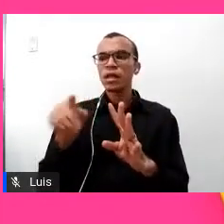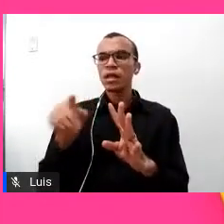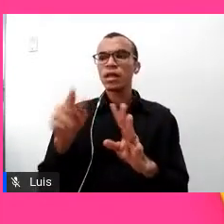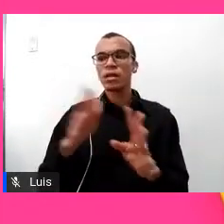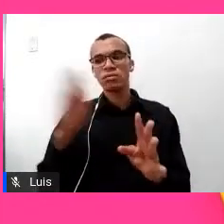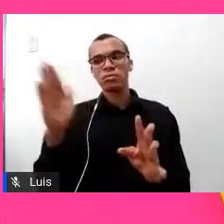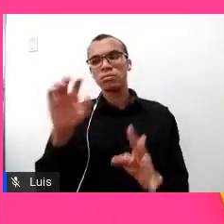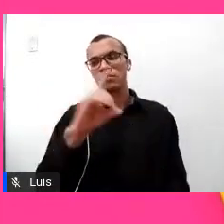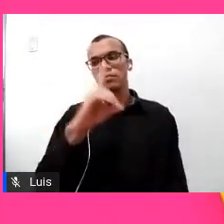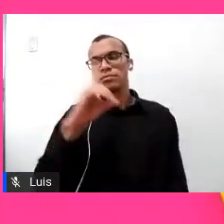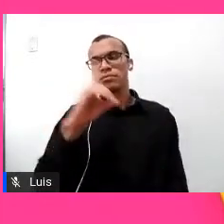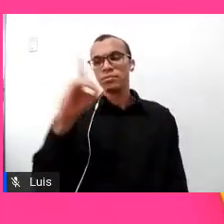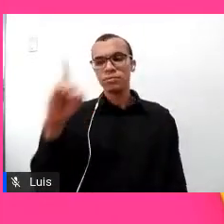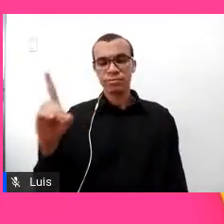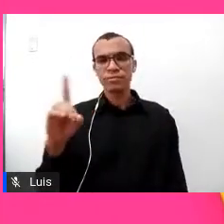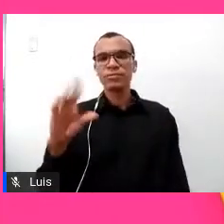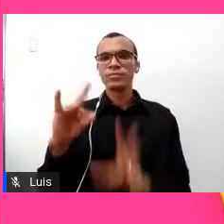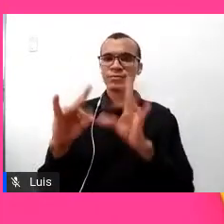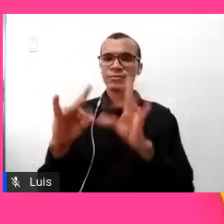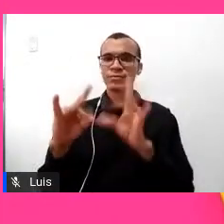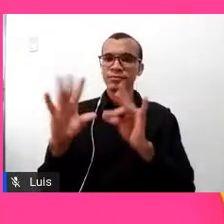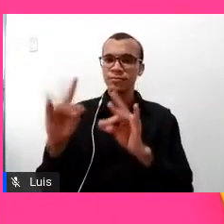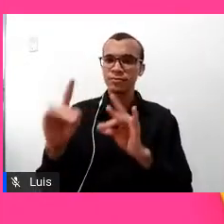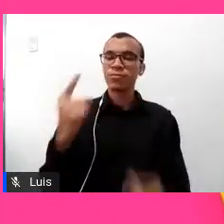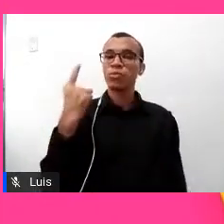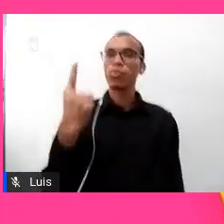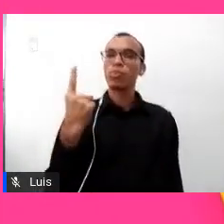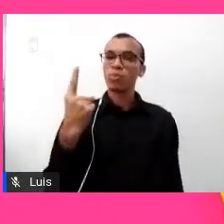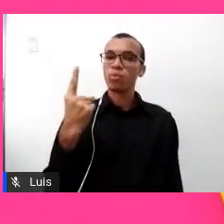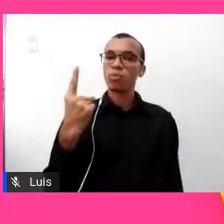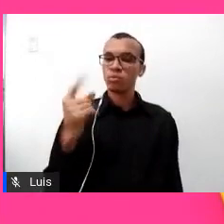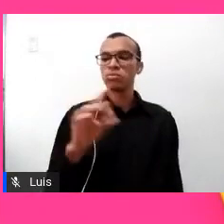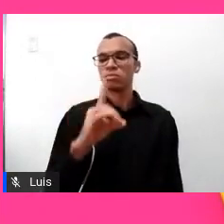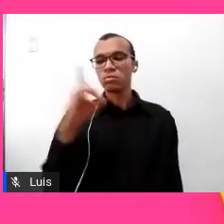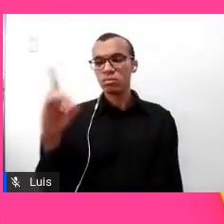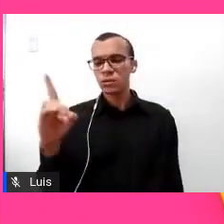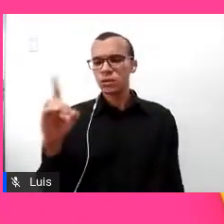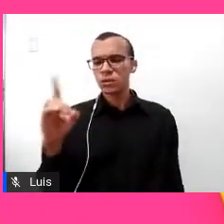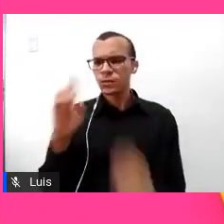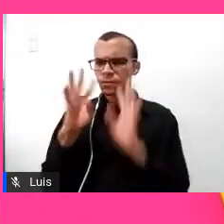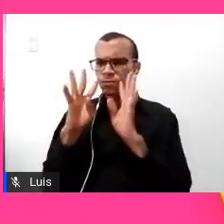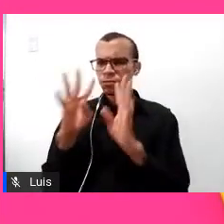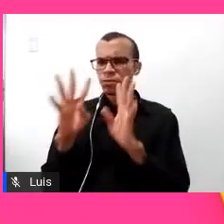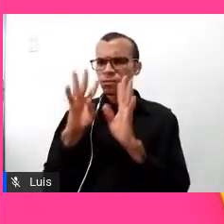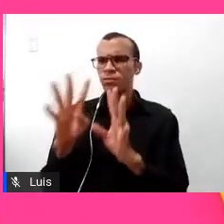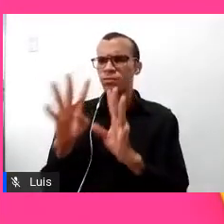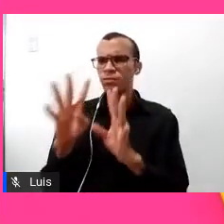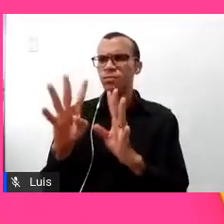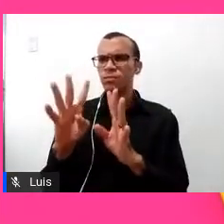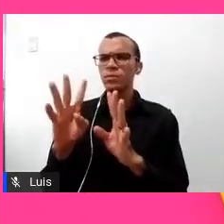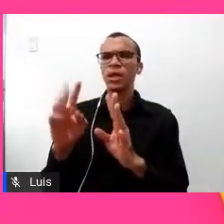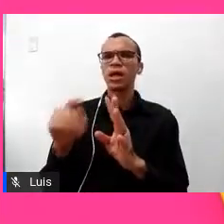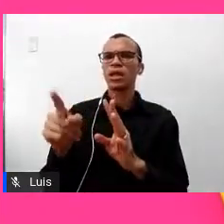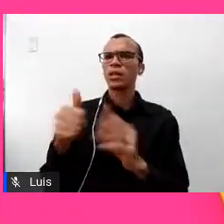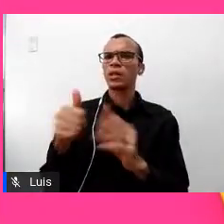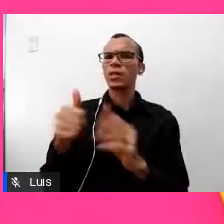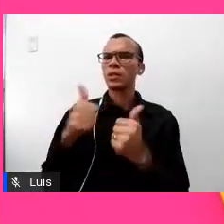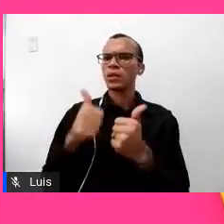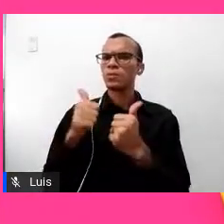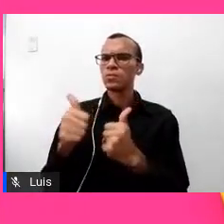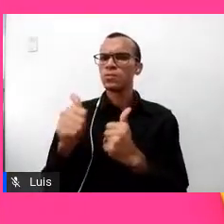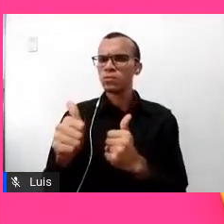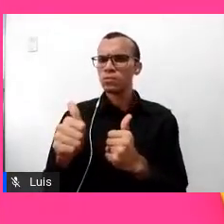colar. Então, eu estou colando um único lado e eu estou prestando bastante atenção na qualidade